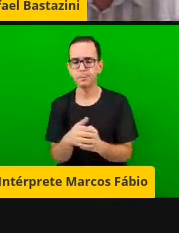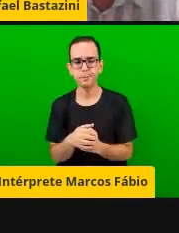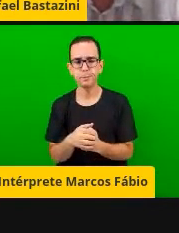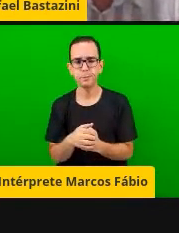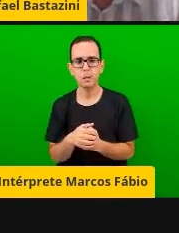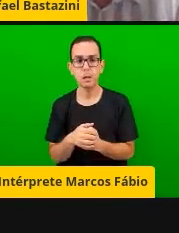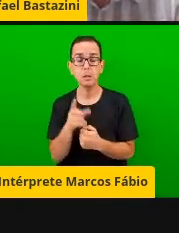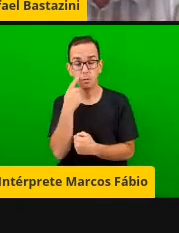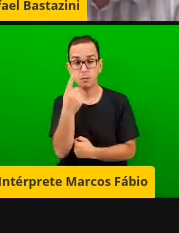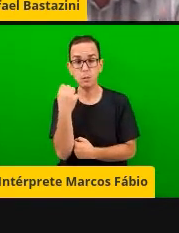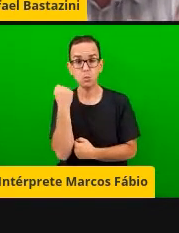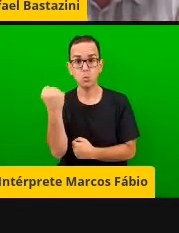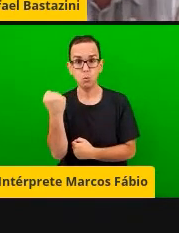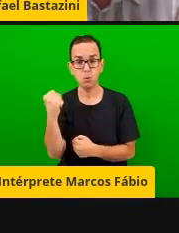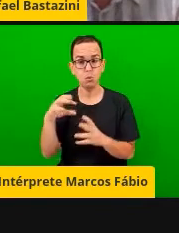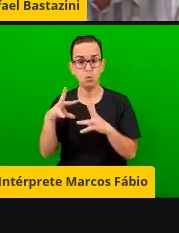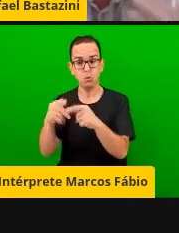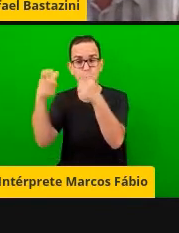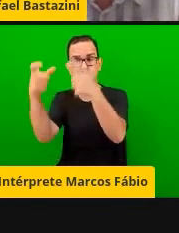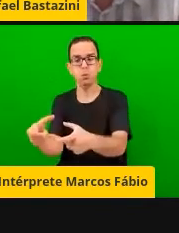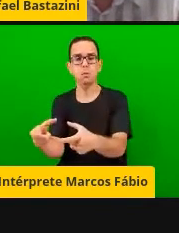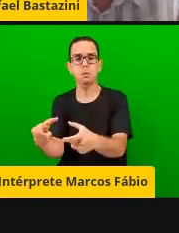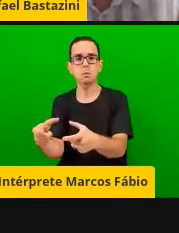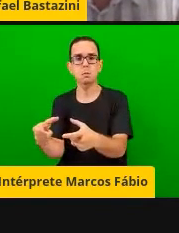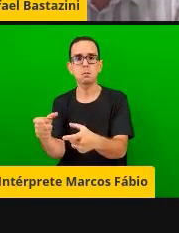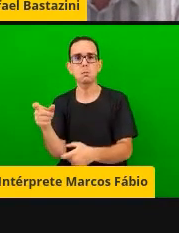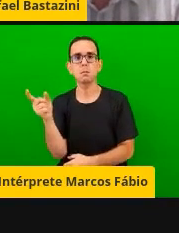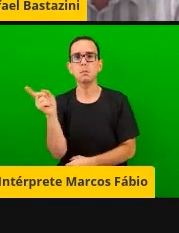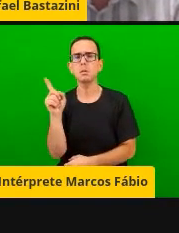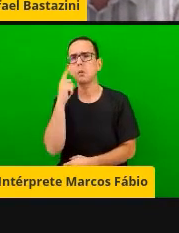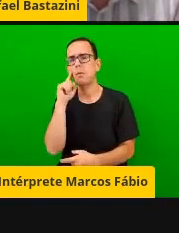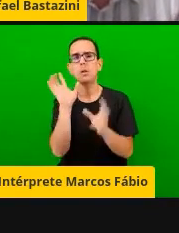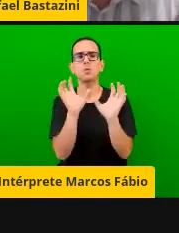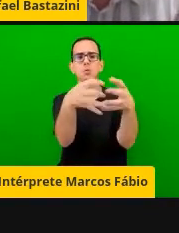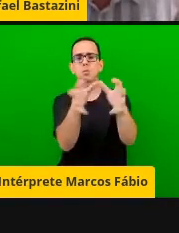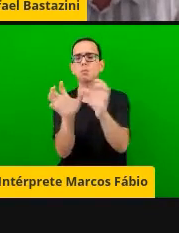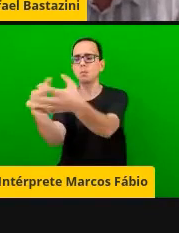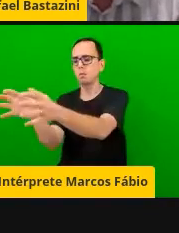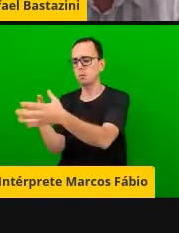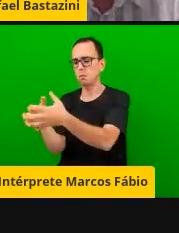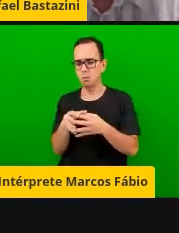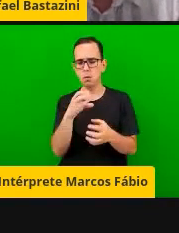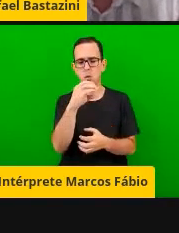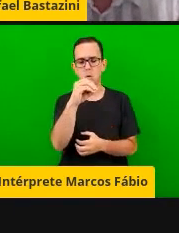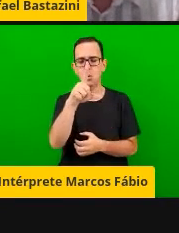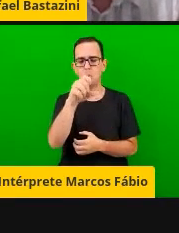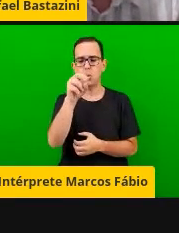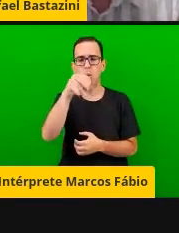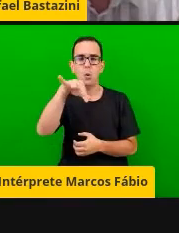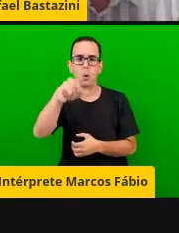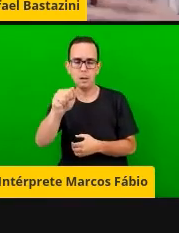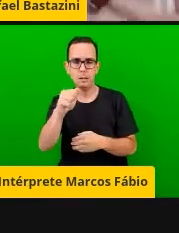domínio total sobre o território. Nós não estamos falando de colônias no sentido do desenvolvimento desigual entre